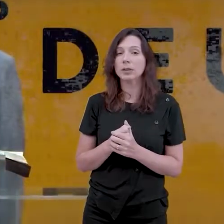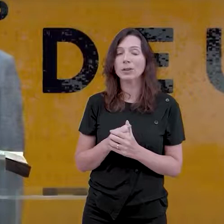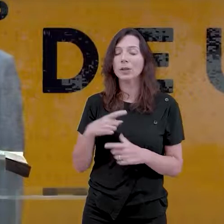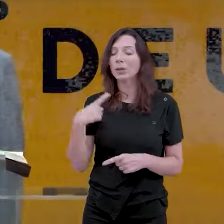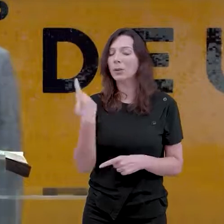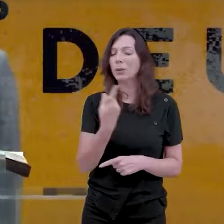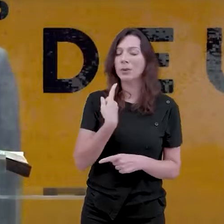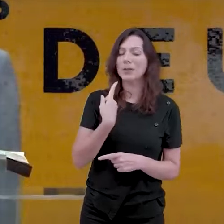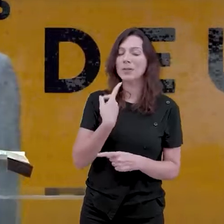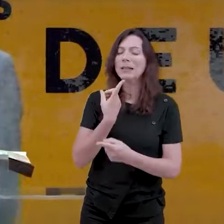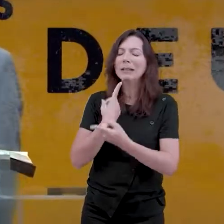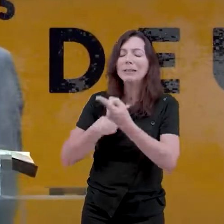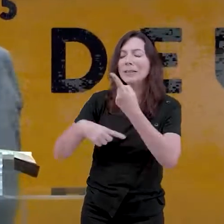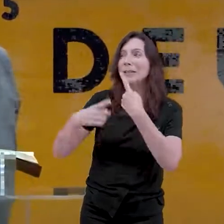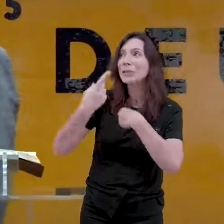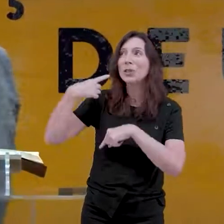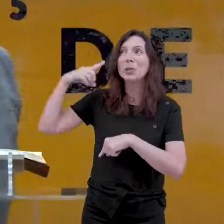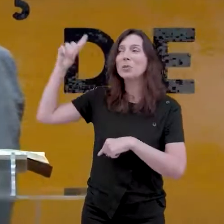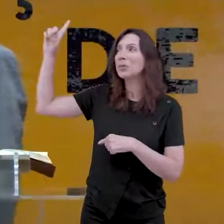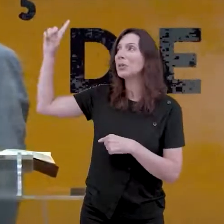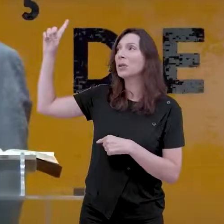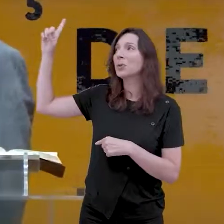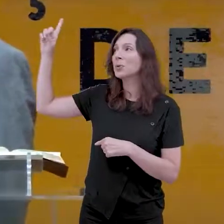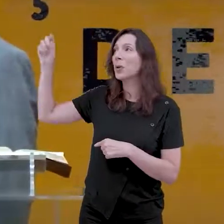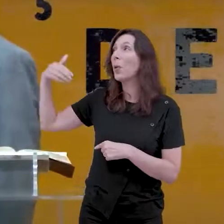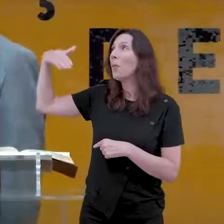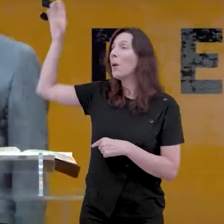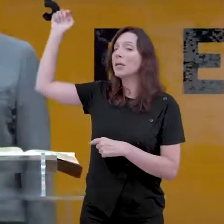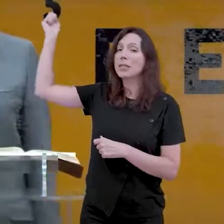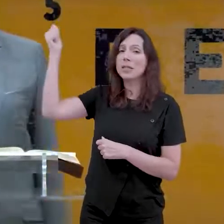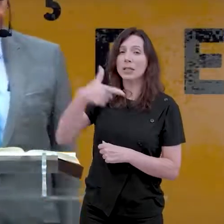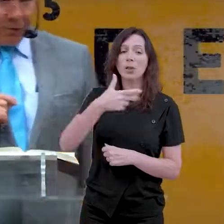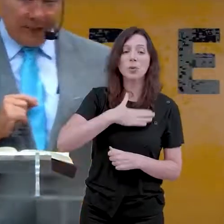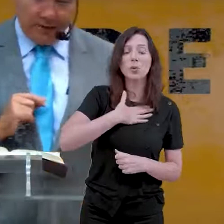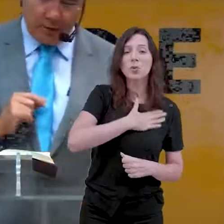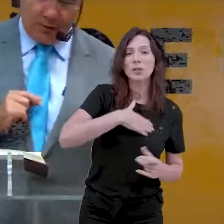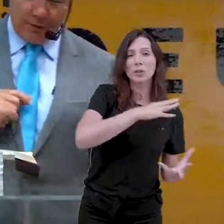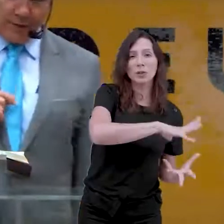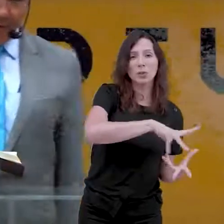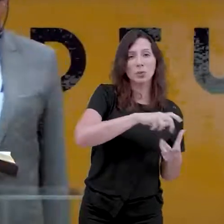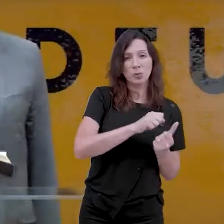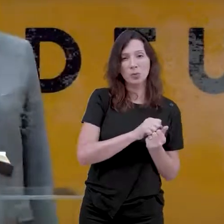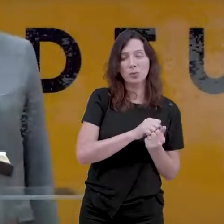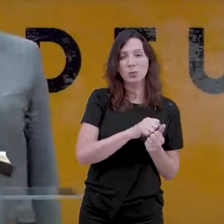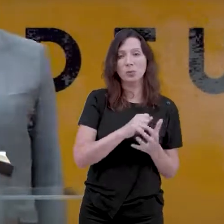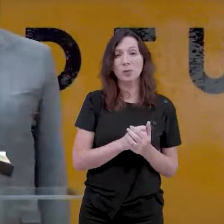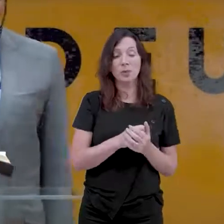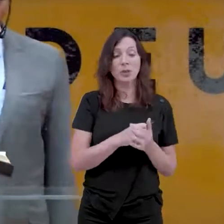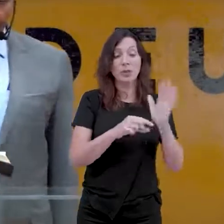desejado que os maiores prazeres do mundo. Olha o versículo 10, vamos ler todos agora o versículo 10, a sua voz. Vamos